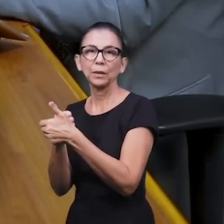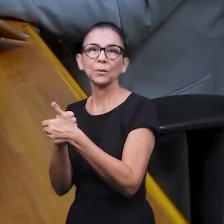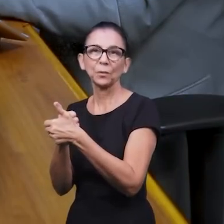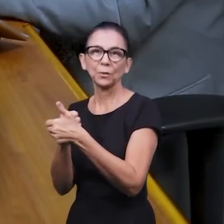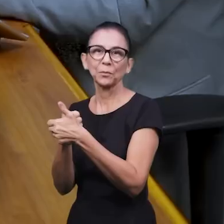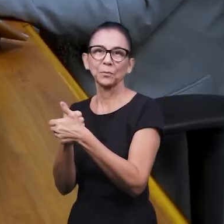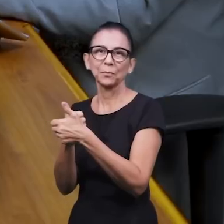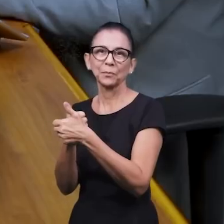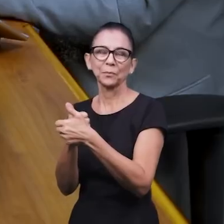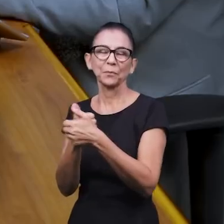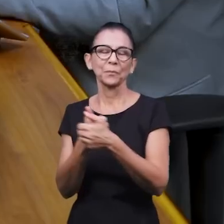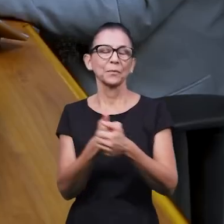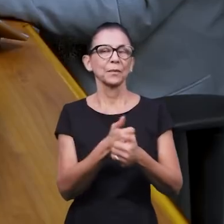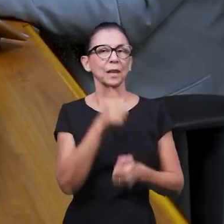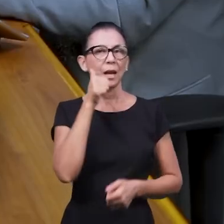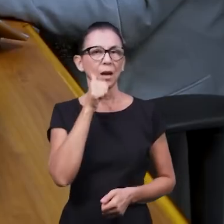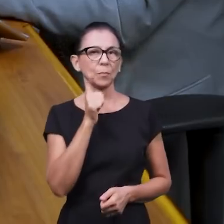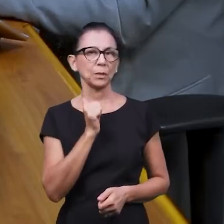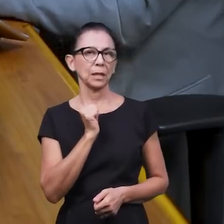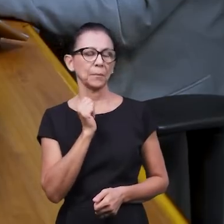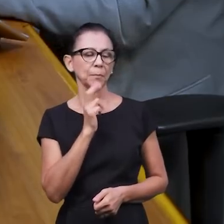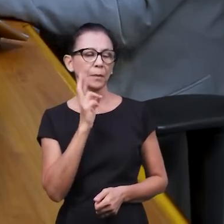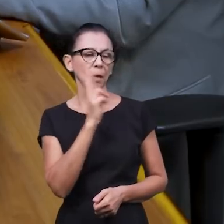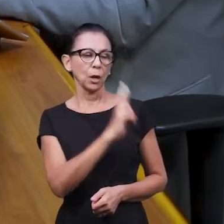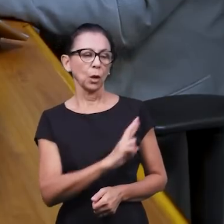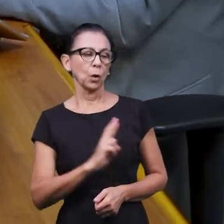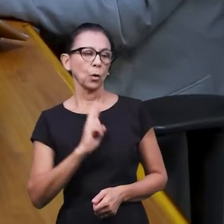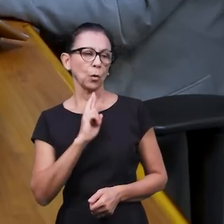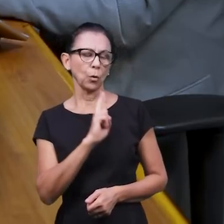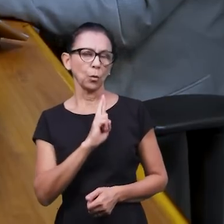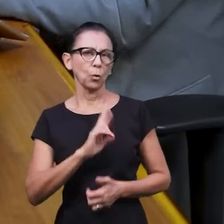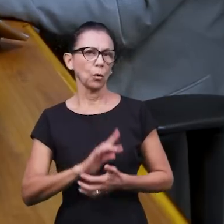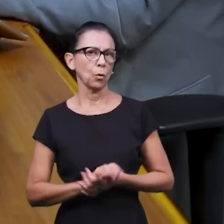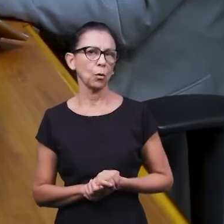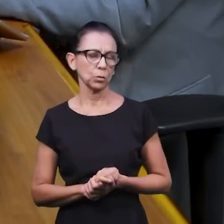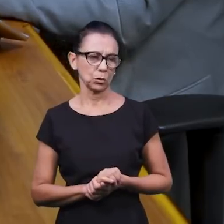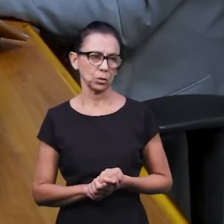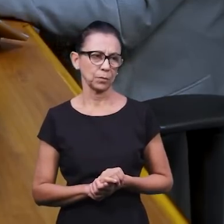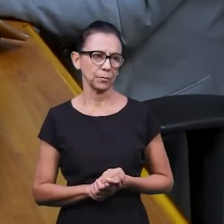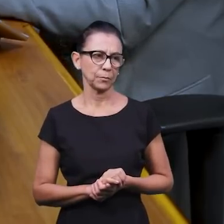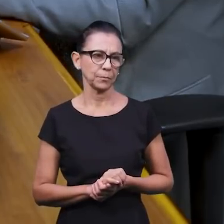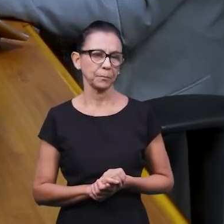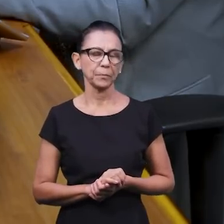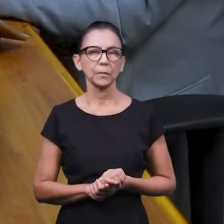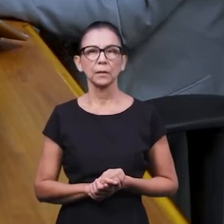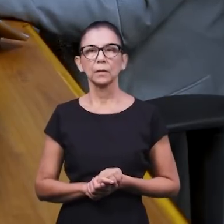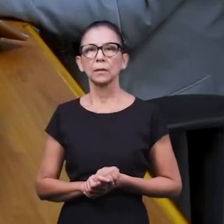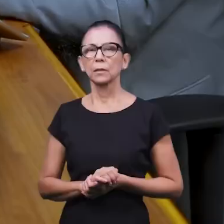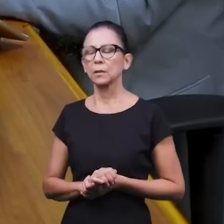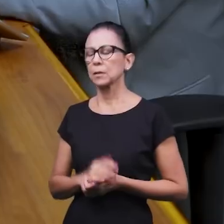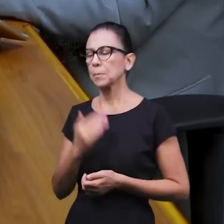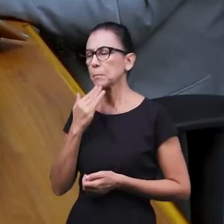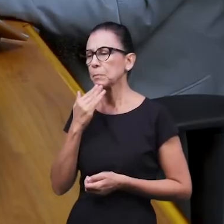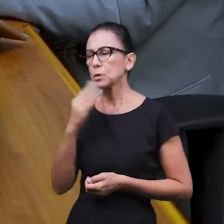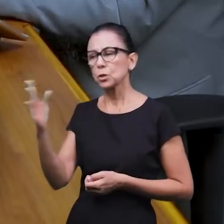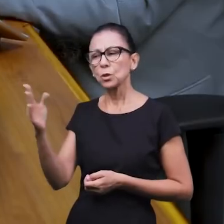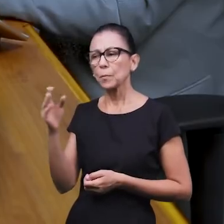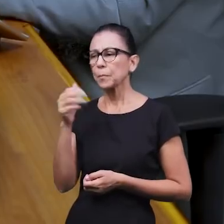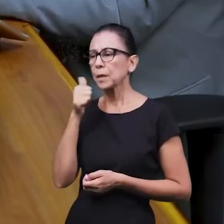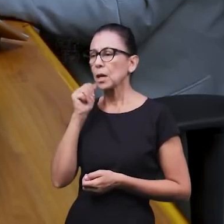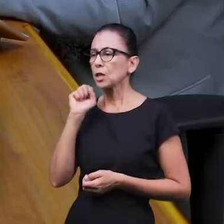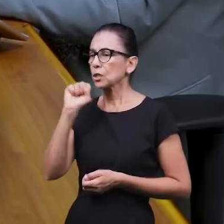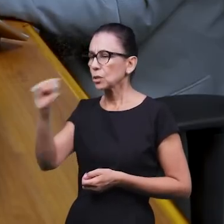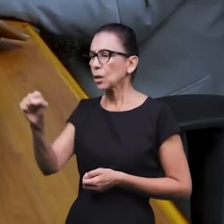tua cunhada. E disse Ruth, não me iste para que te deixe, me afaste do teu pé ao pé de ti, porque